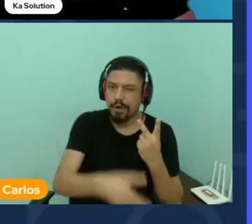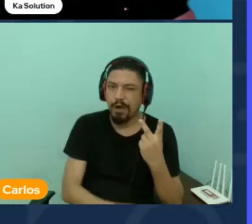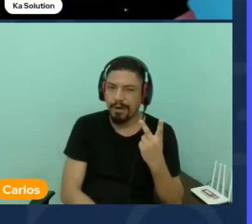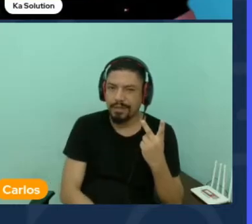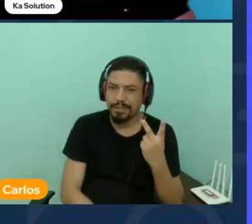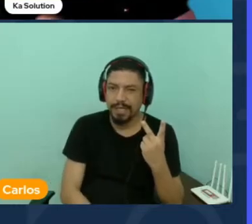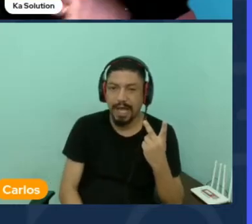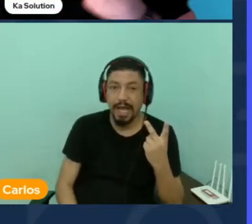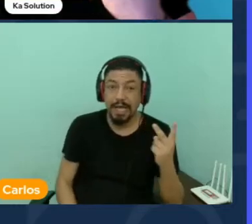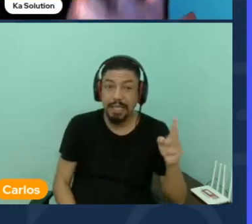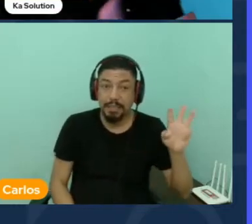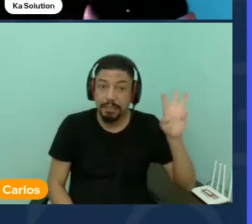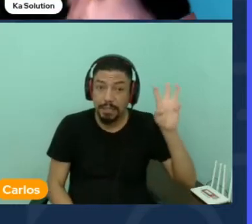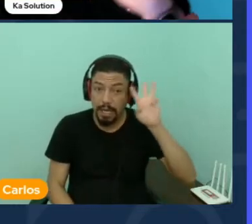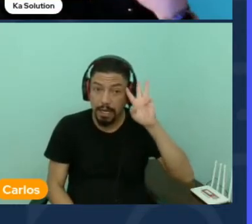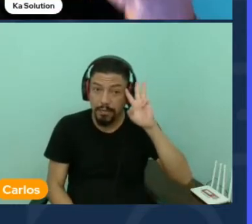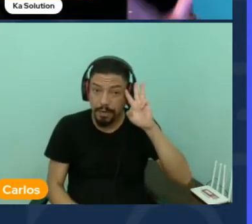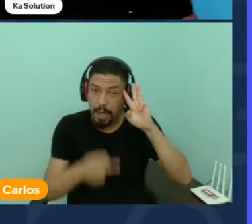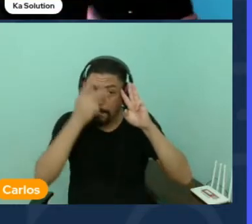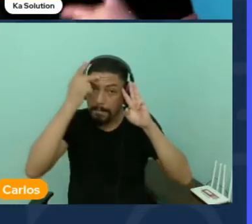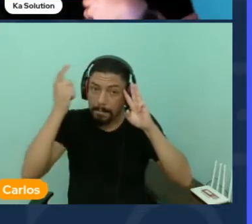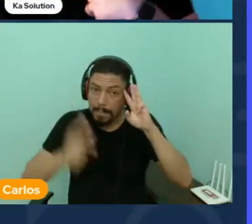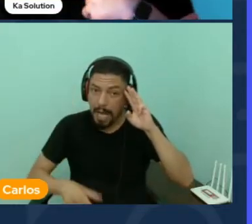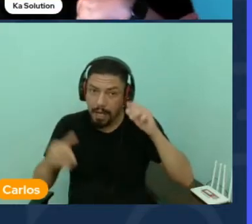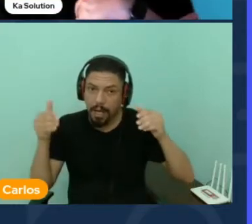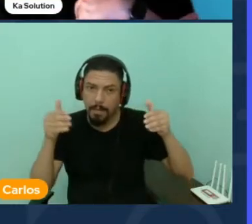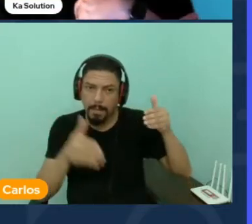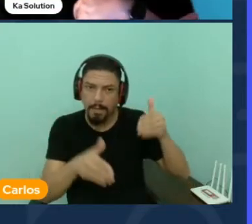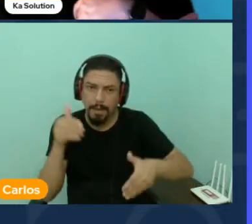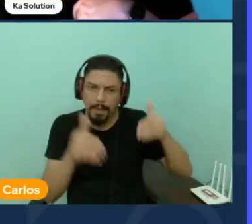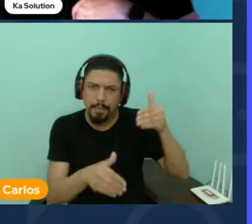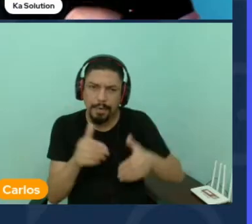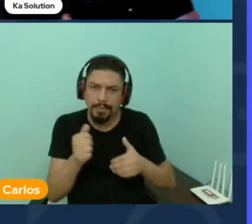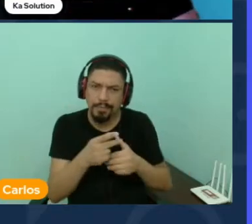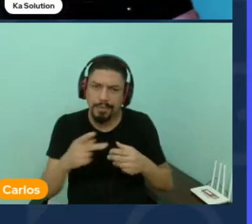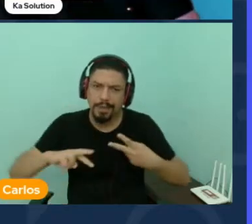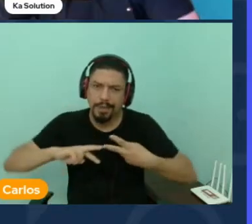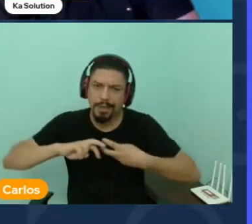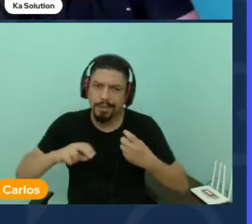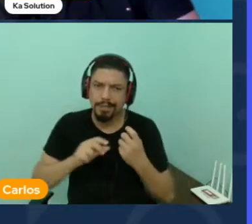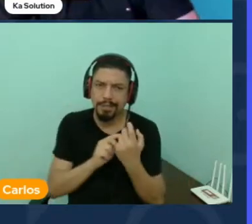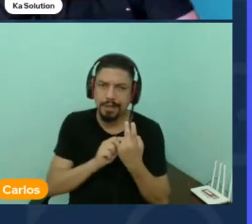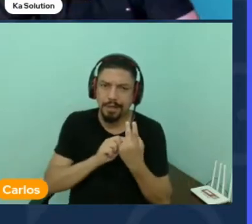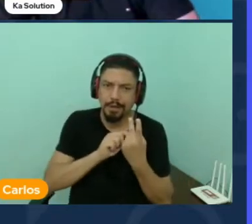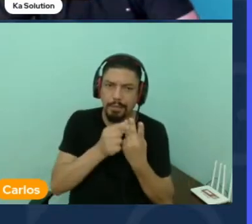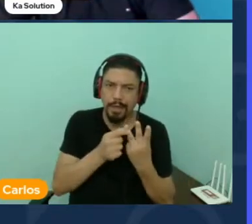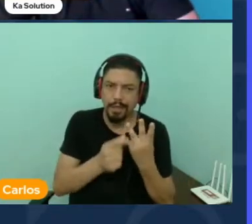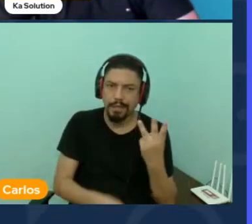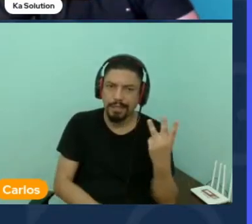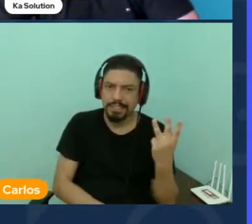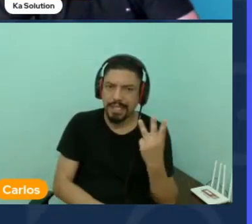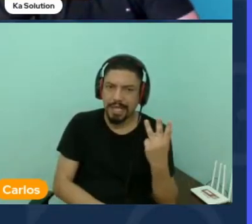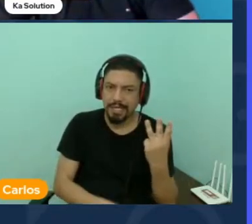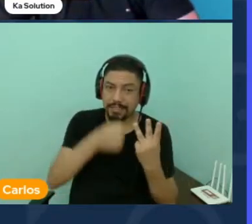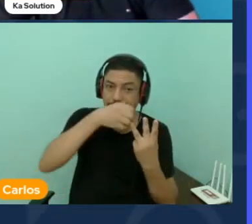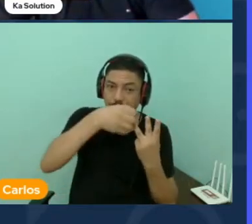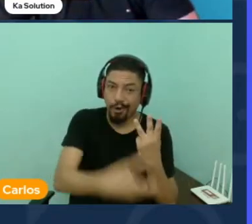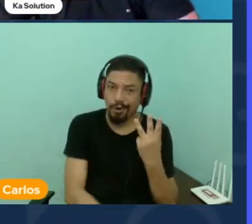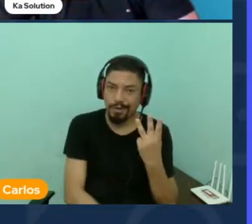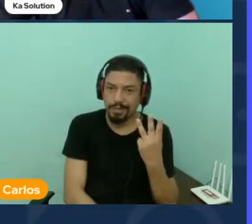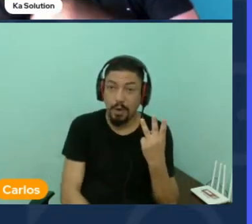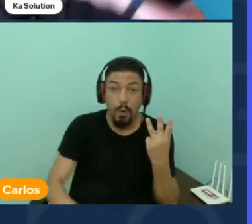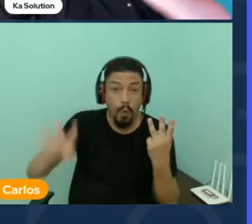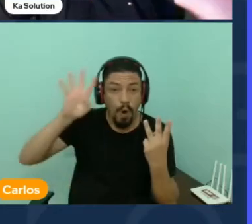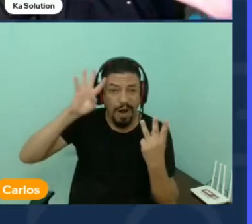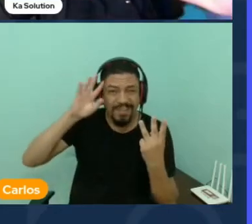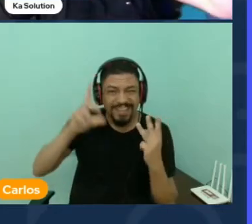Na terça, mais pessoas acessando ainda a minha aplicação, ele aumenta para 3 servidores. Na quarta, quando